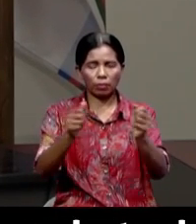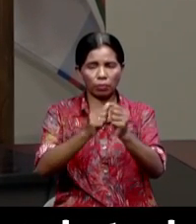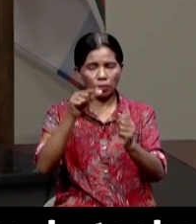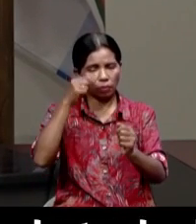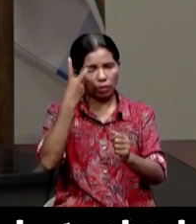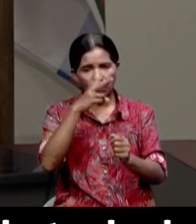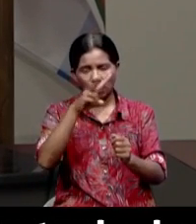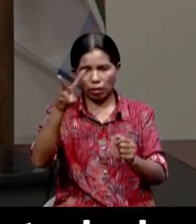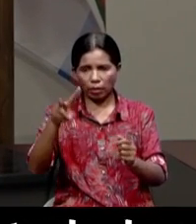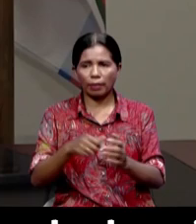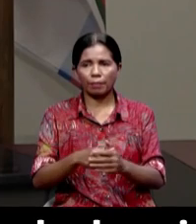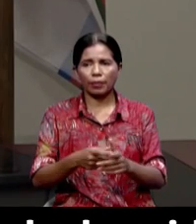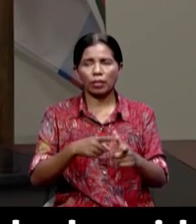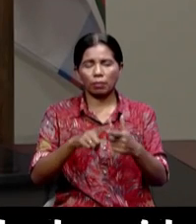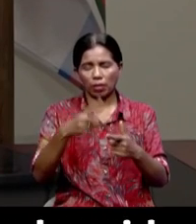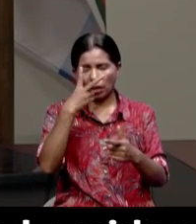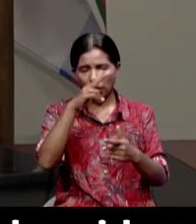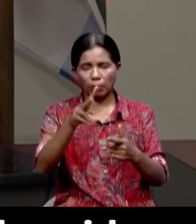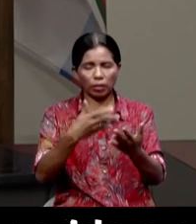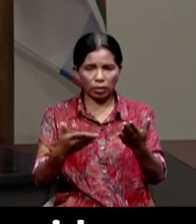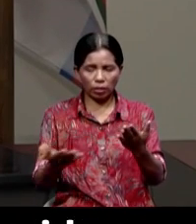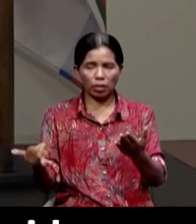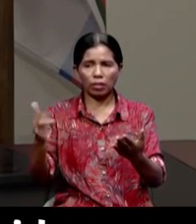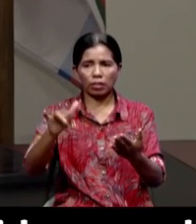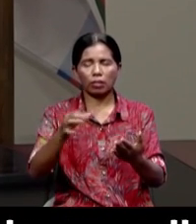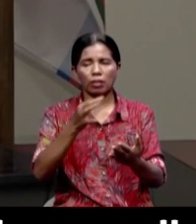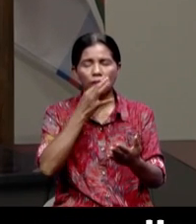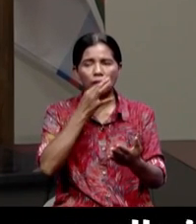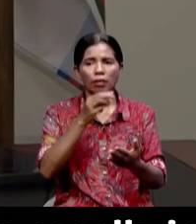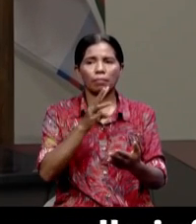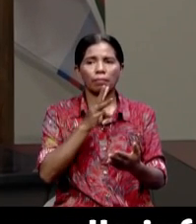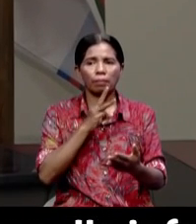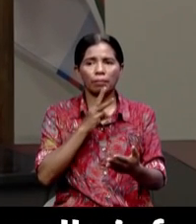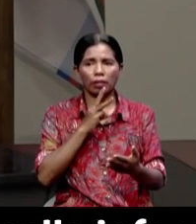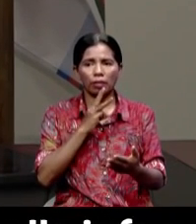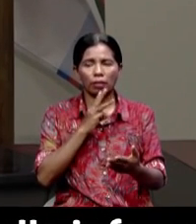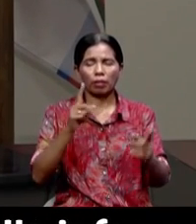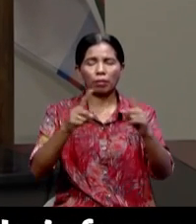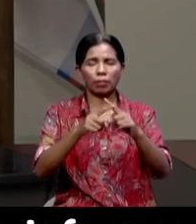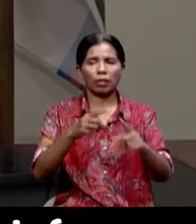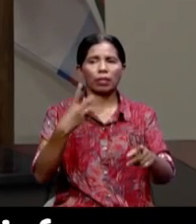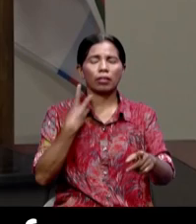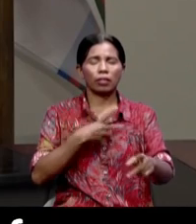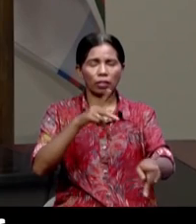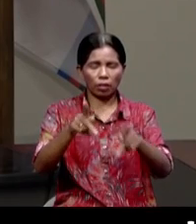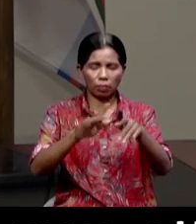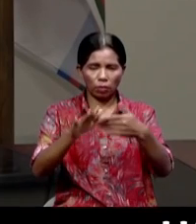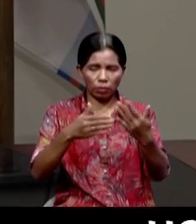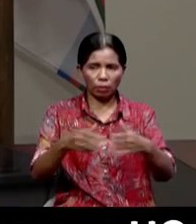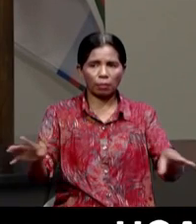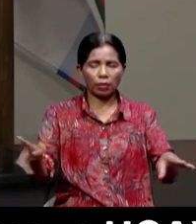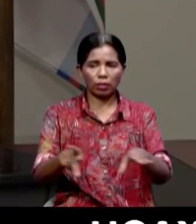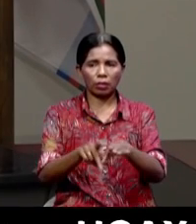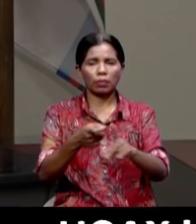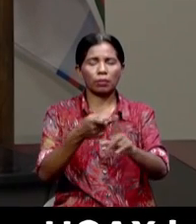controla no mostra a logística aí há b vai ter fia e sira será na sira de participo mais o